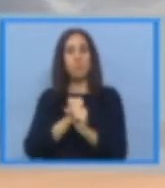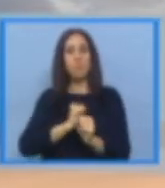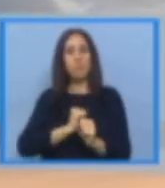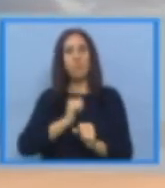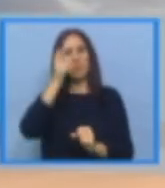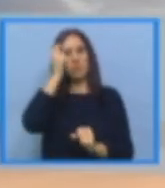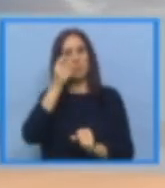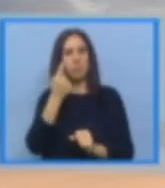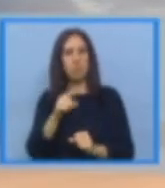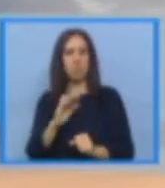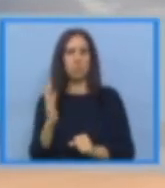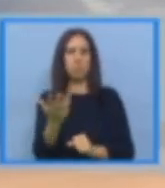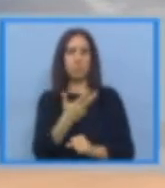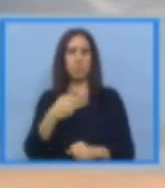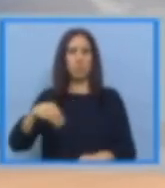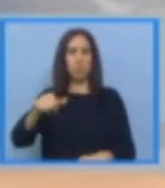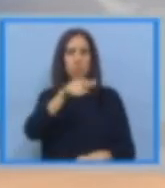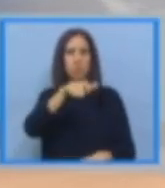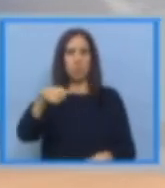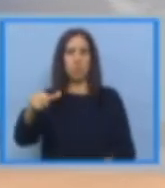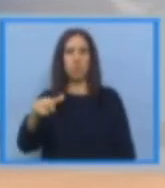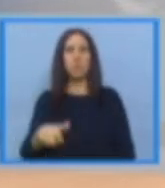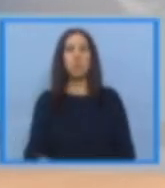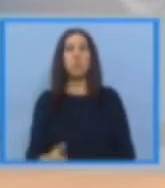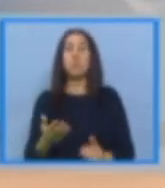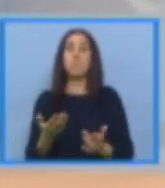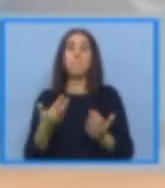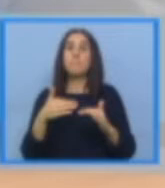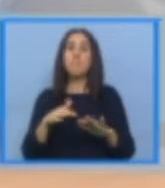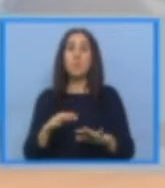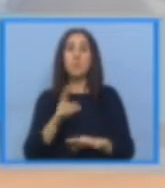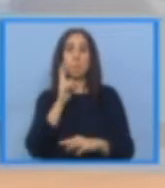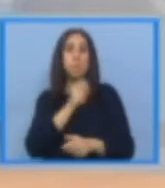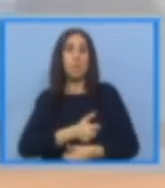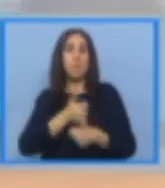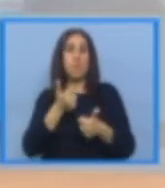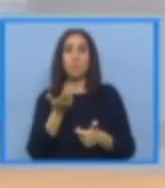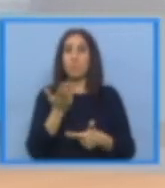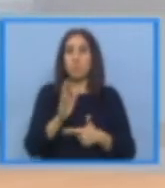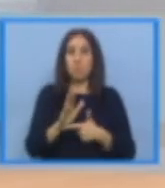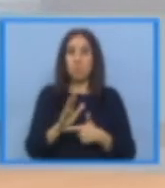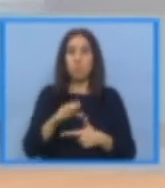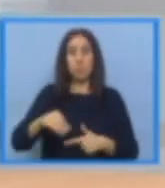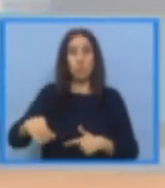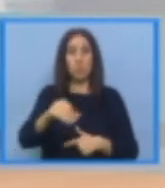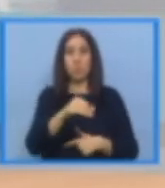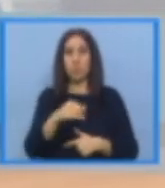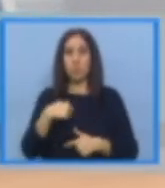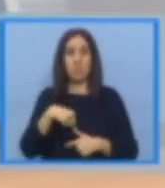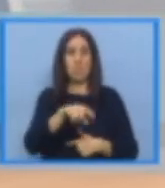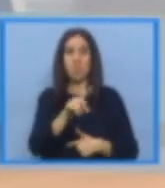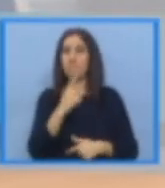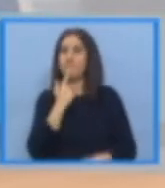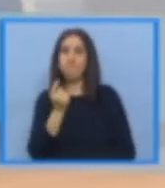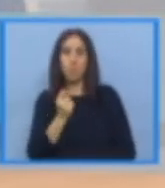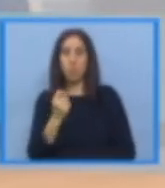respeitado pelos locais. Mas na capital, por exemplo, há certas zonas onde não podemos ir, temos